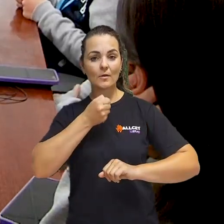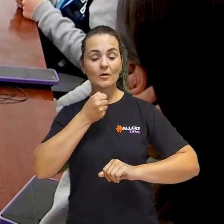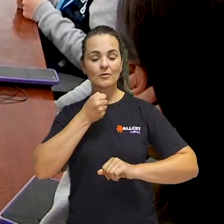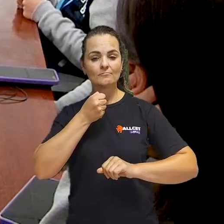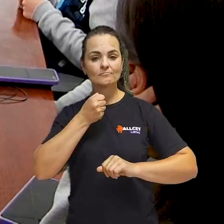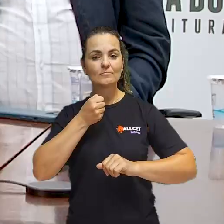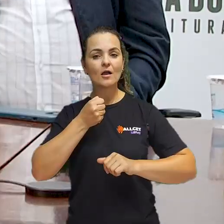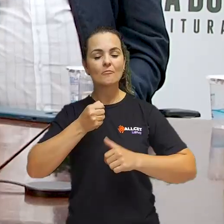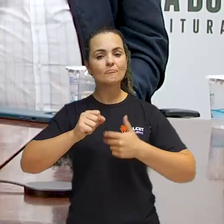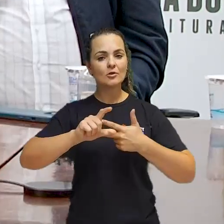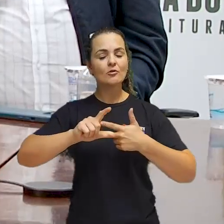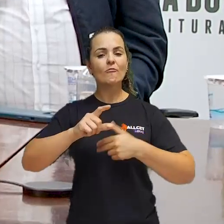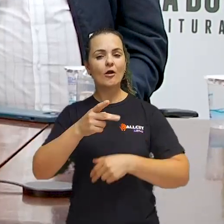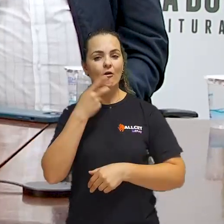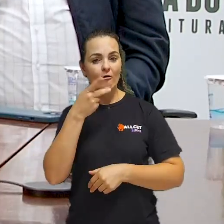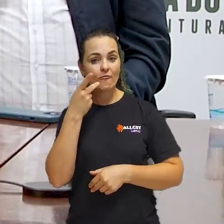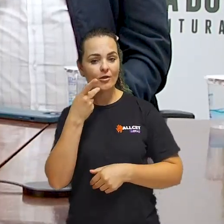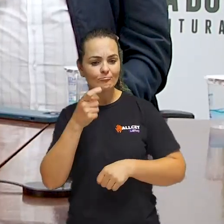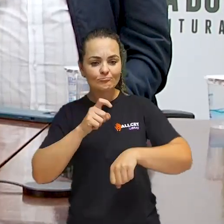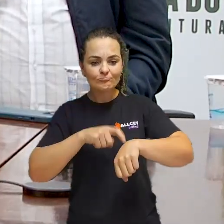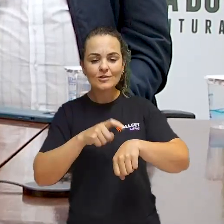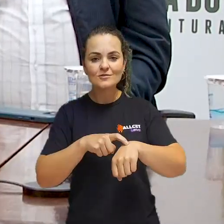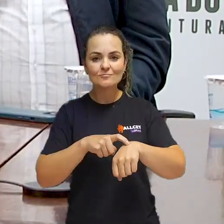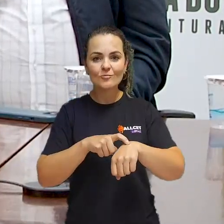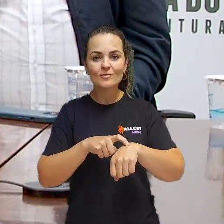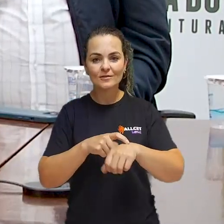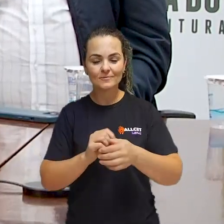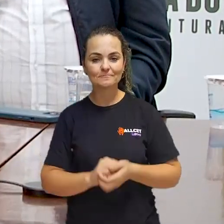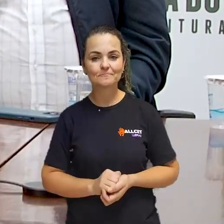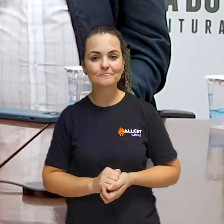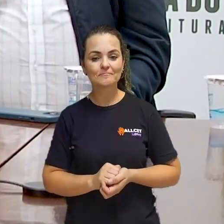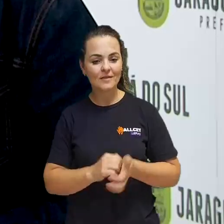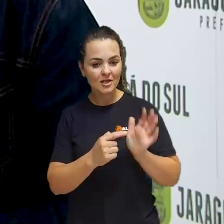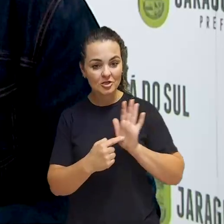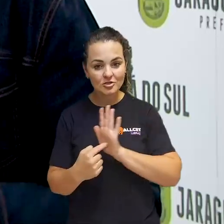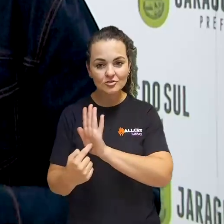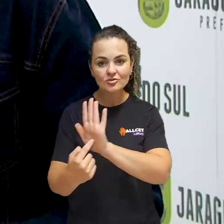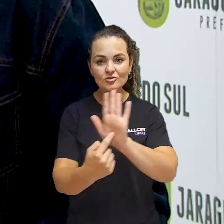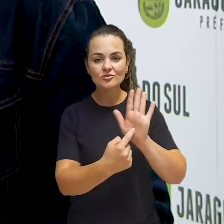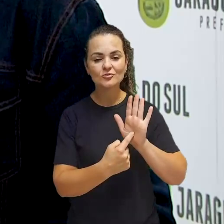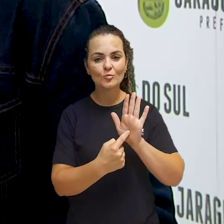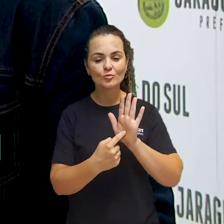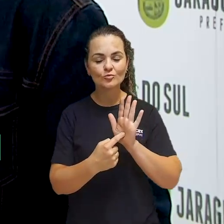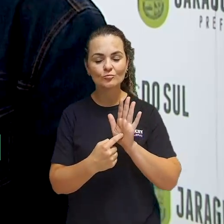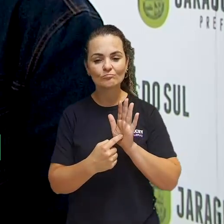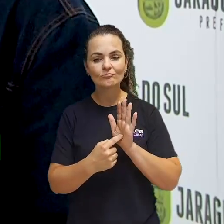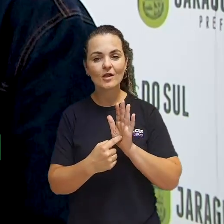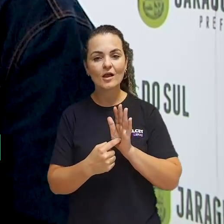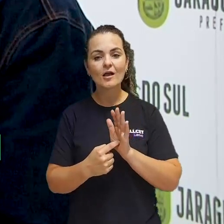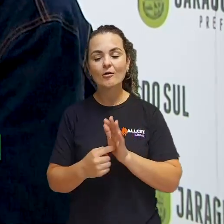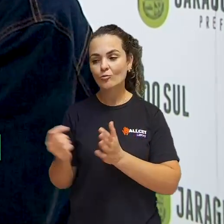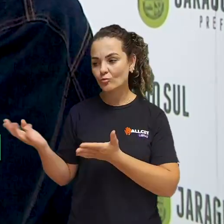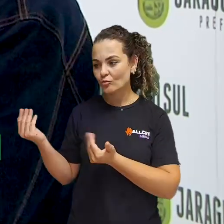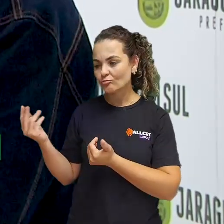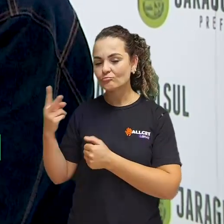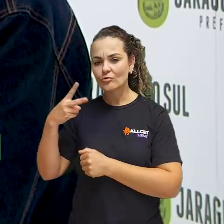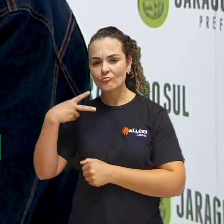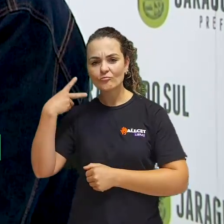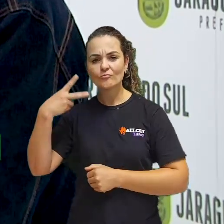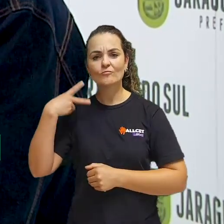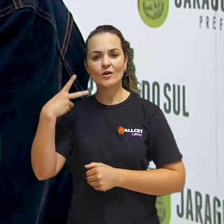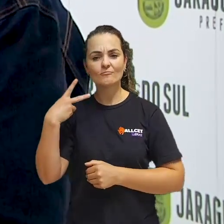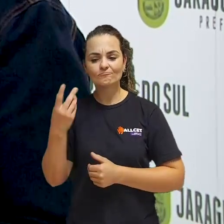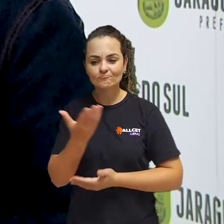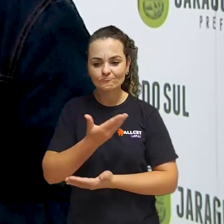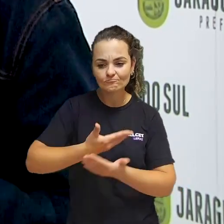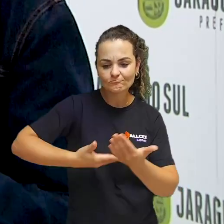entrevista à TV Câmara, o parlamentar enfatizou o simbolismo desse momento. Tivemos a oportunidade de apresentar aos vereadores